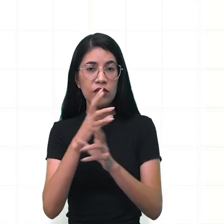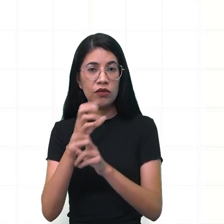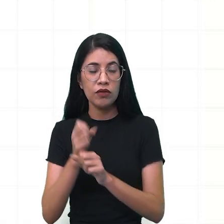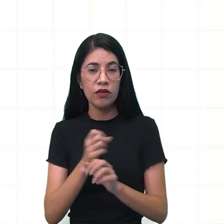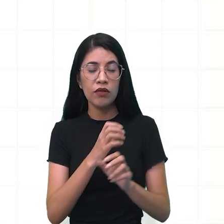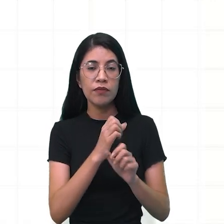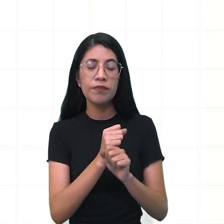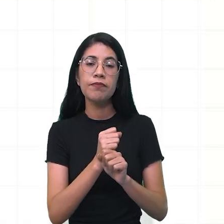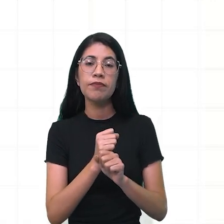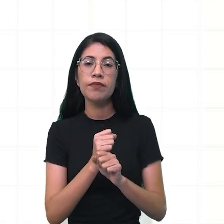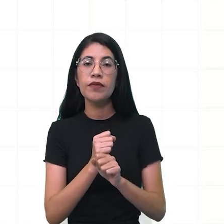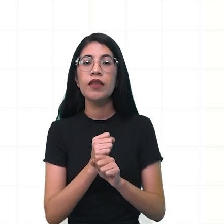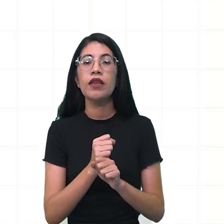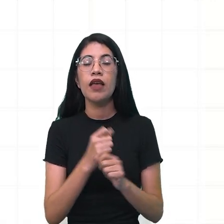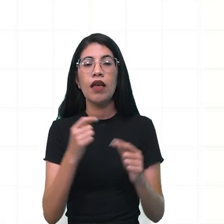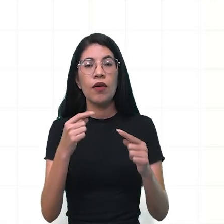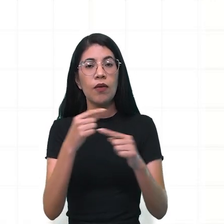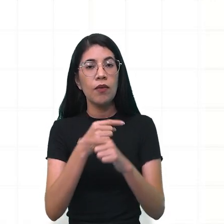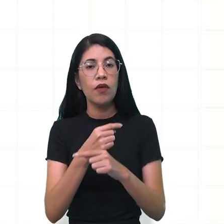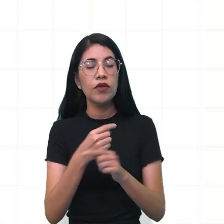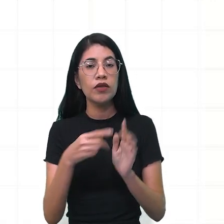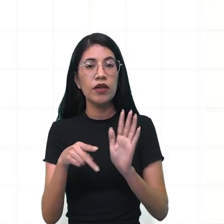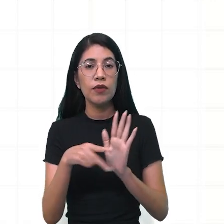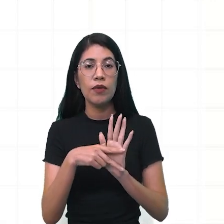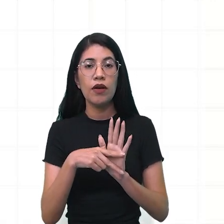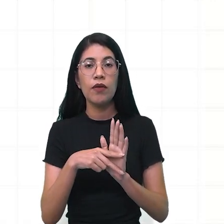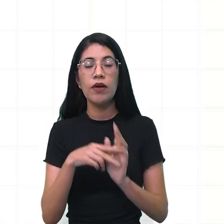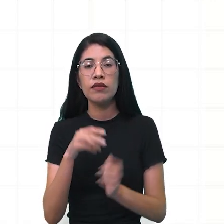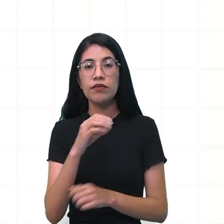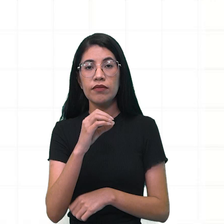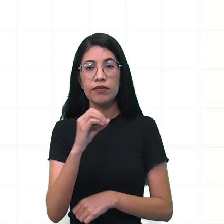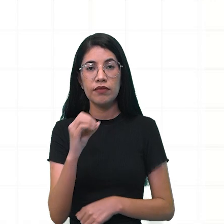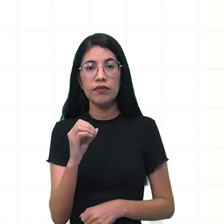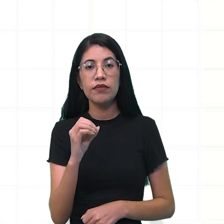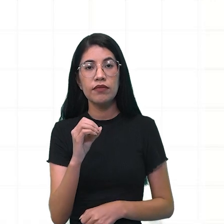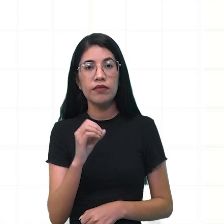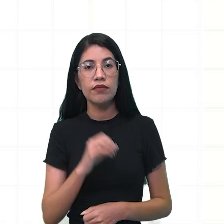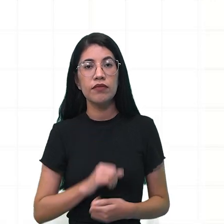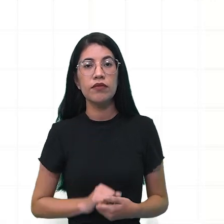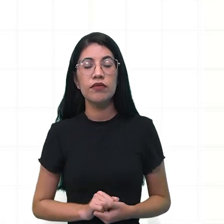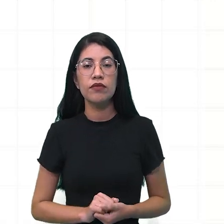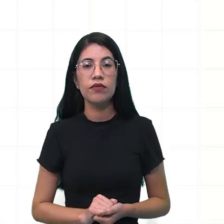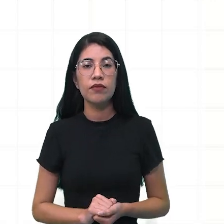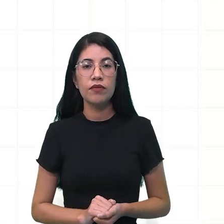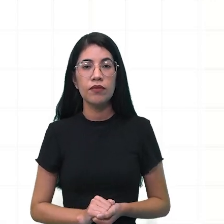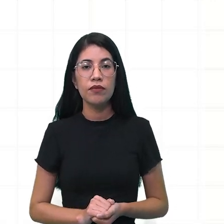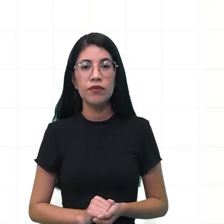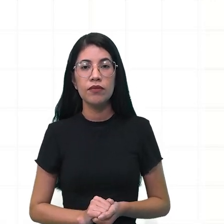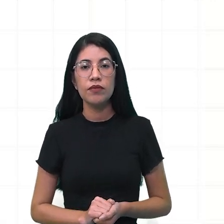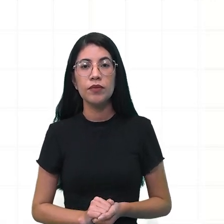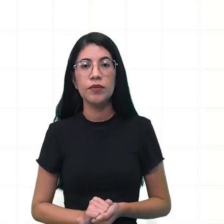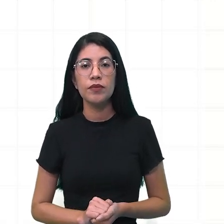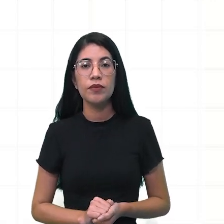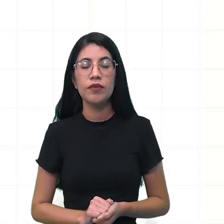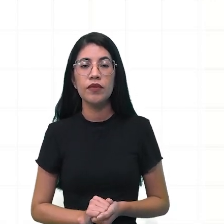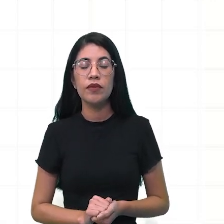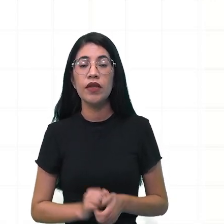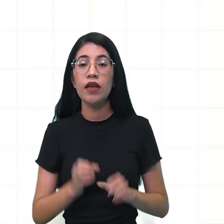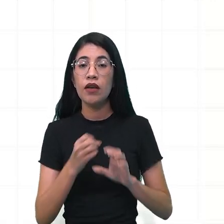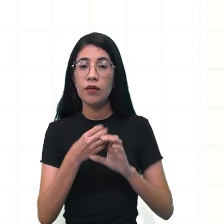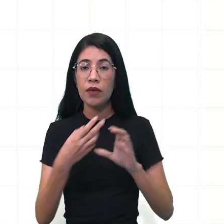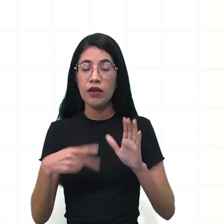ao seu oposto, ele resulta em quanto? Ele resulta em 0, tá ok? Isso é uma